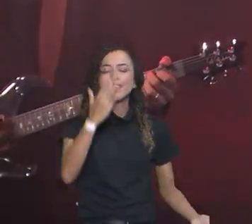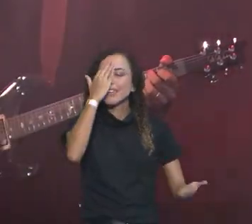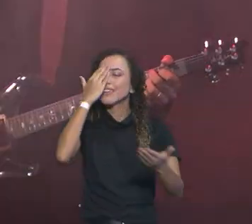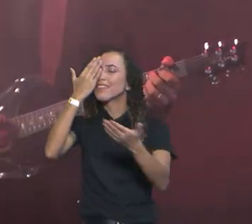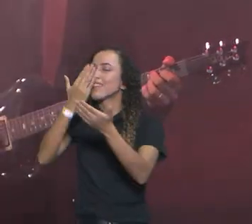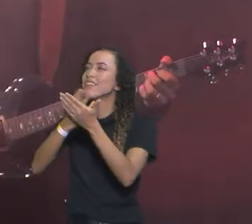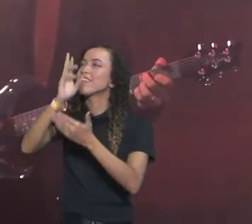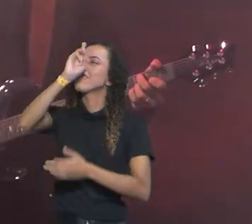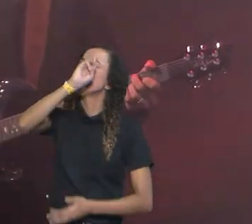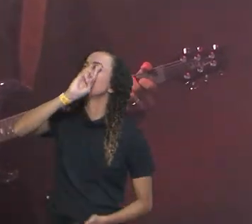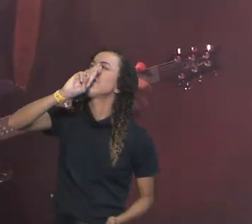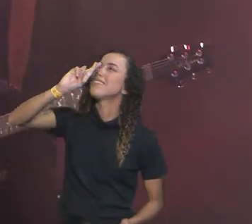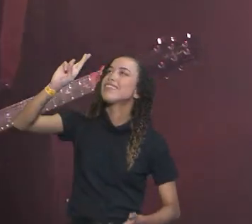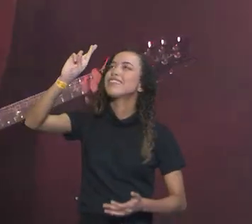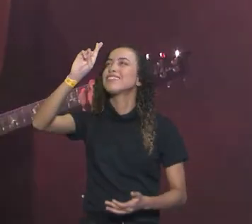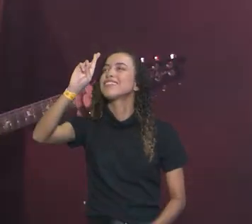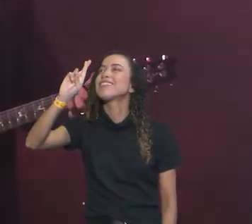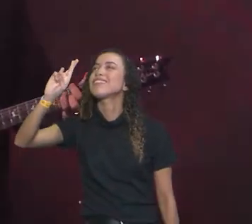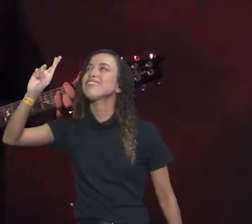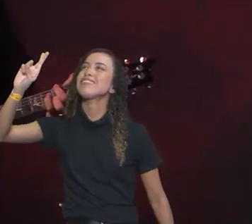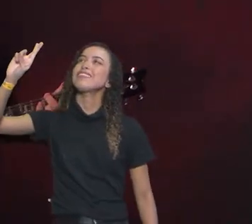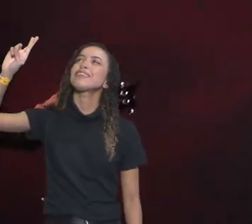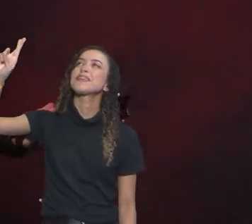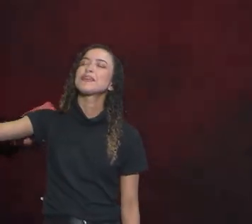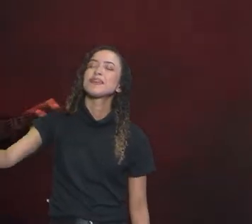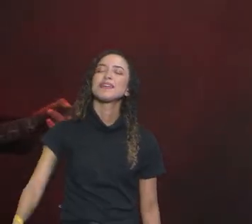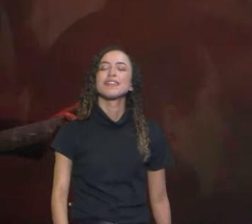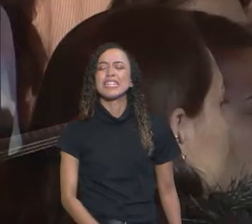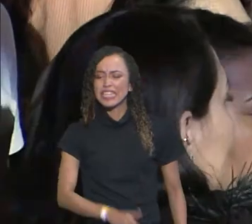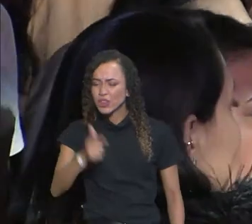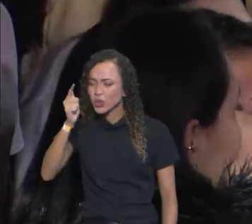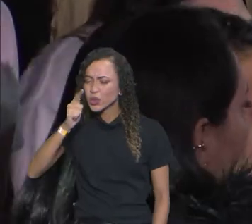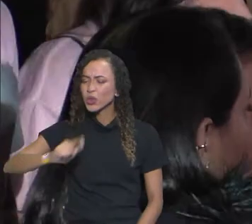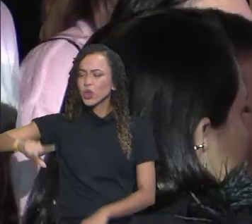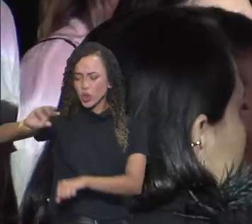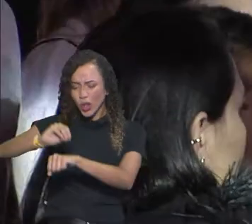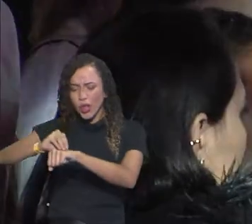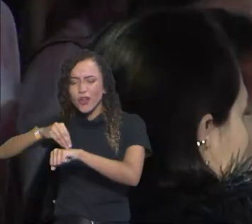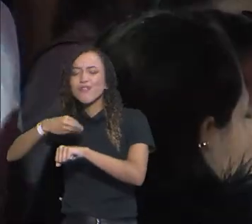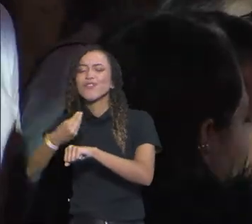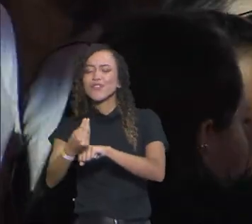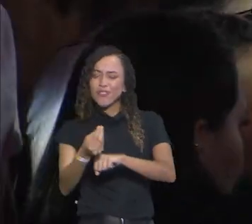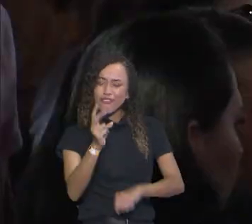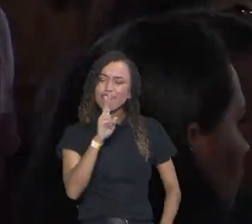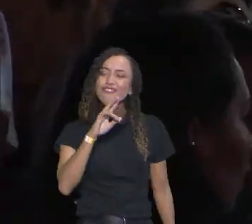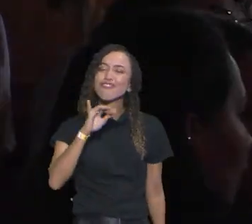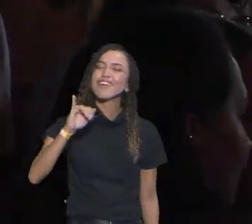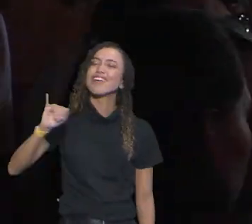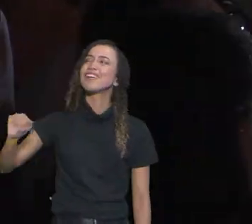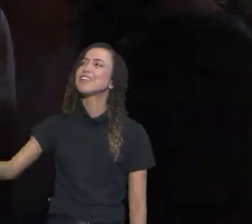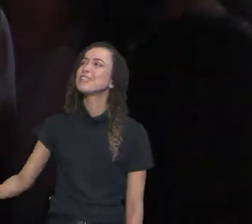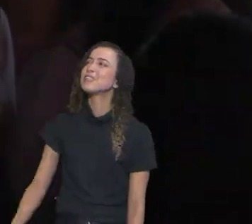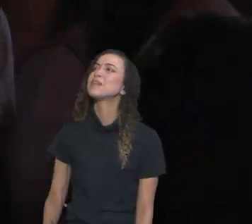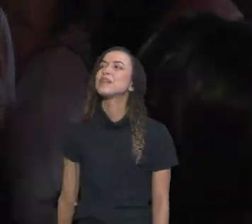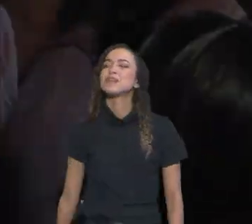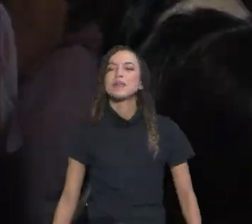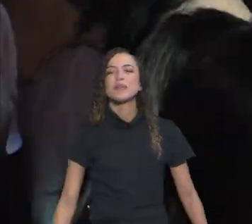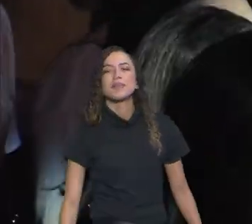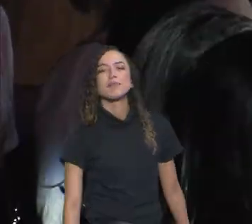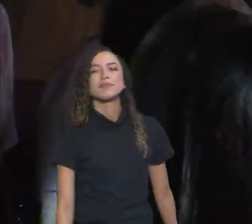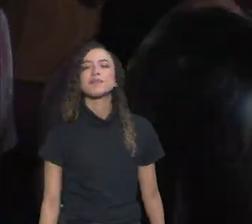eu creio em ti irá chover de novo